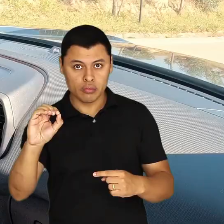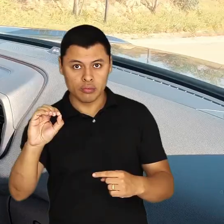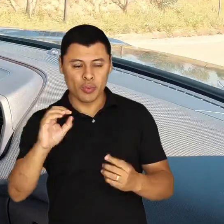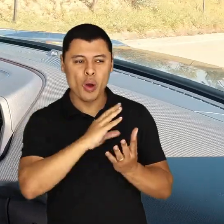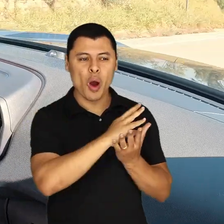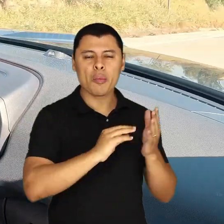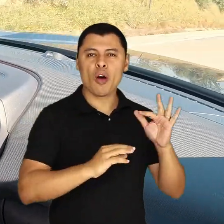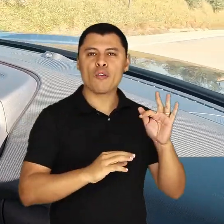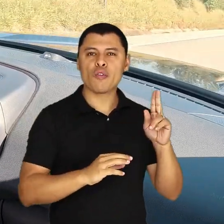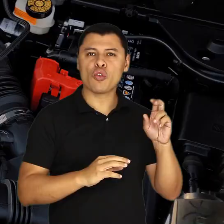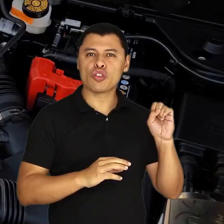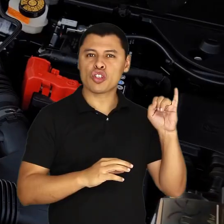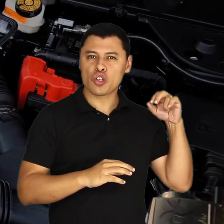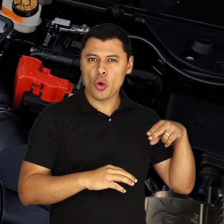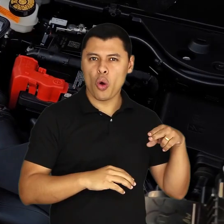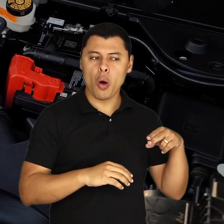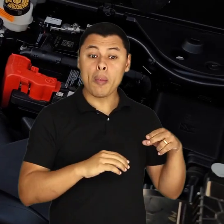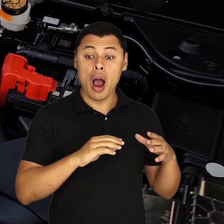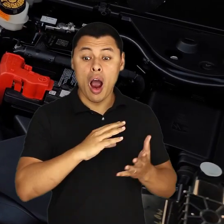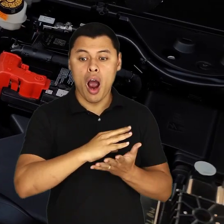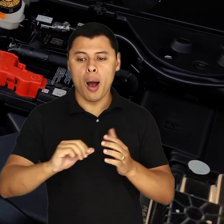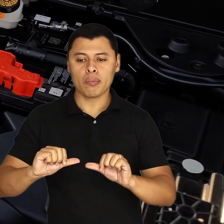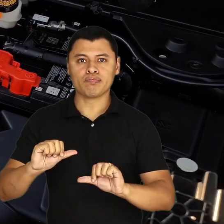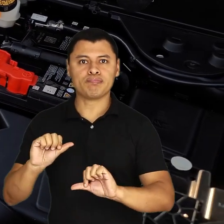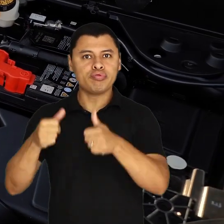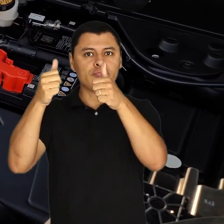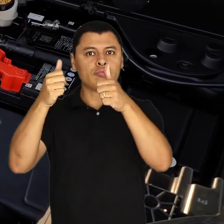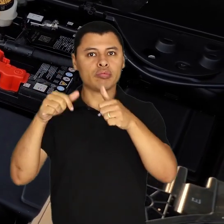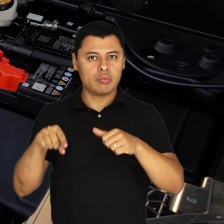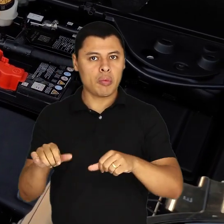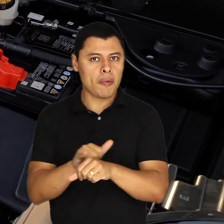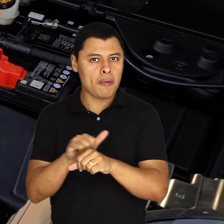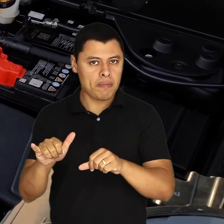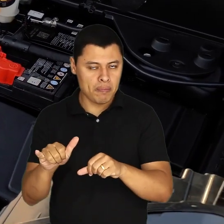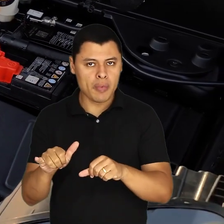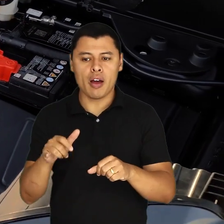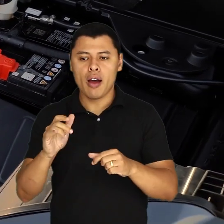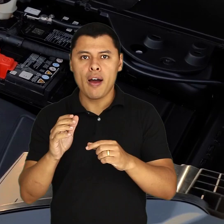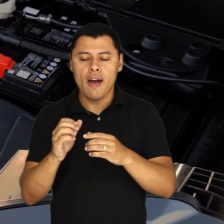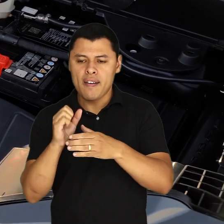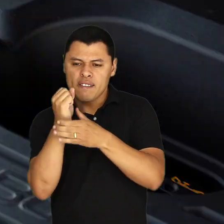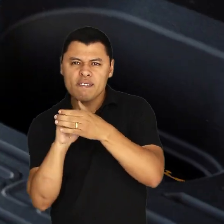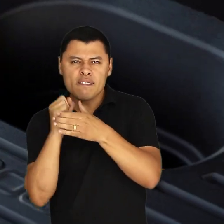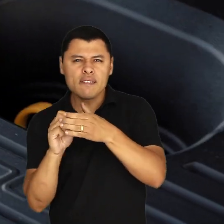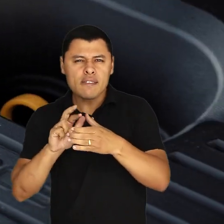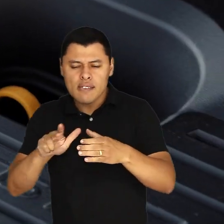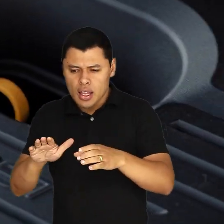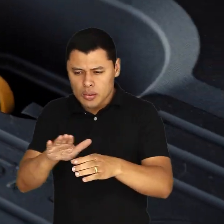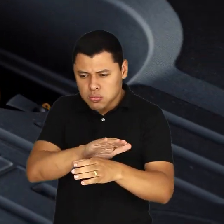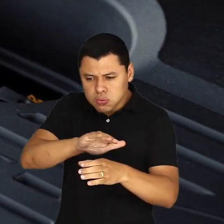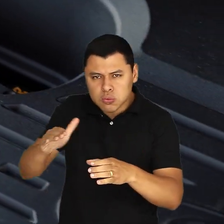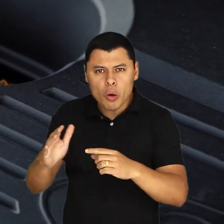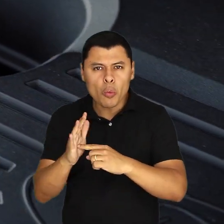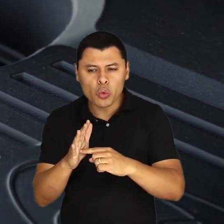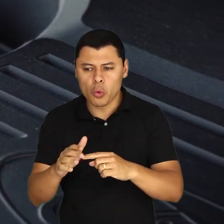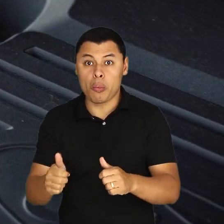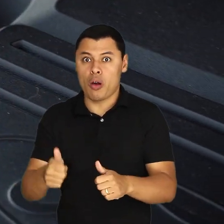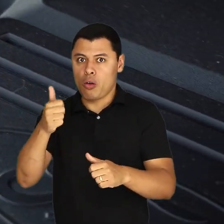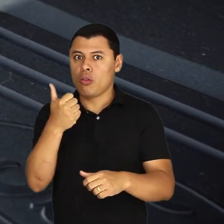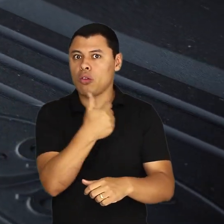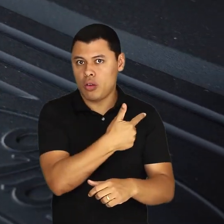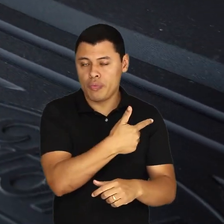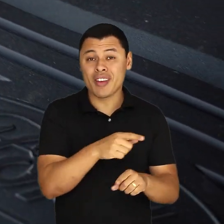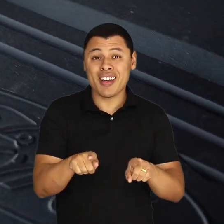motor do Fusion em termos de componentes internos, um pouco mais de refinamento, questão de redução de atrito, tratamento de superfícies,